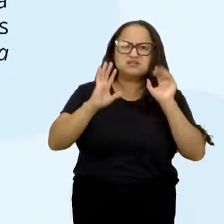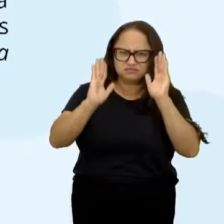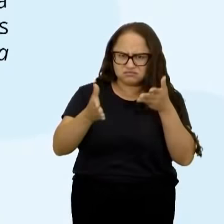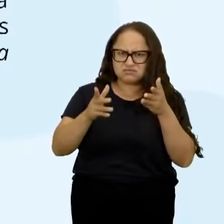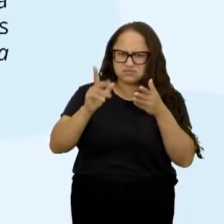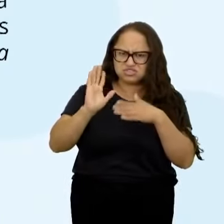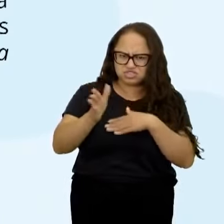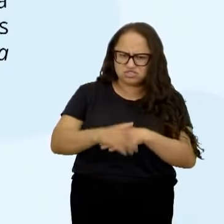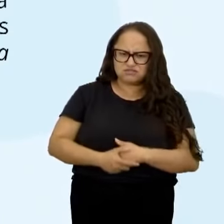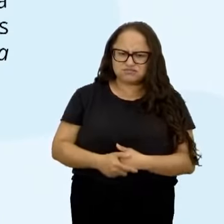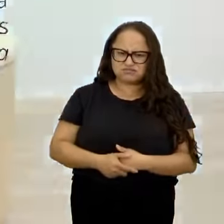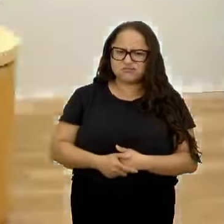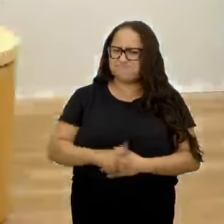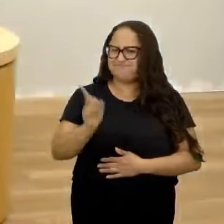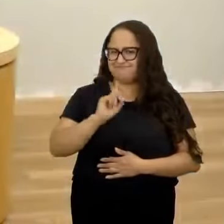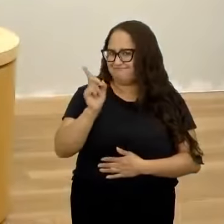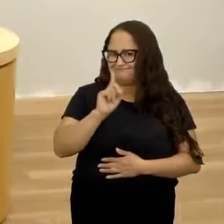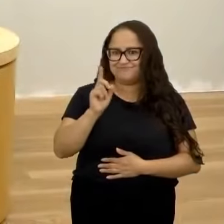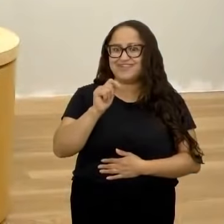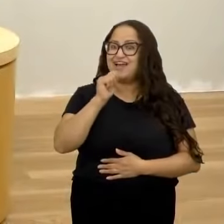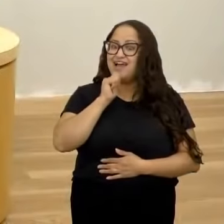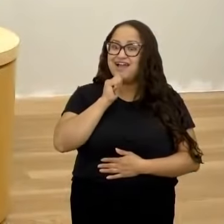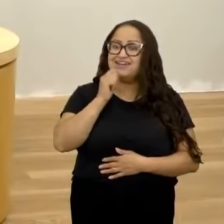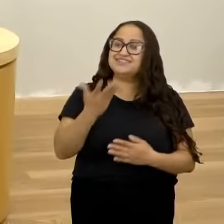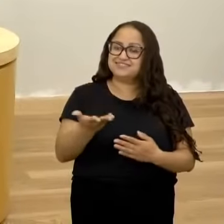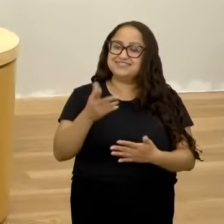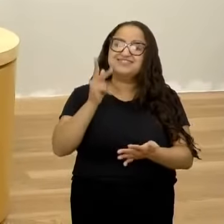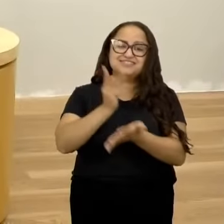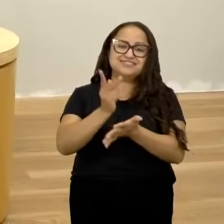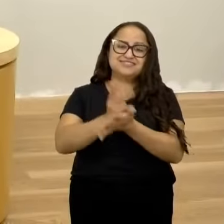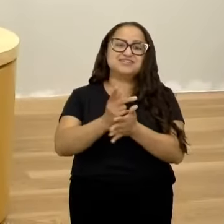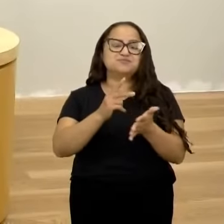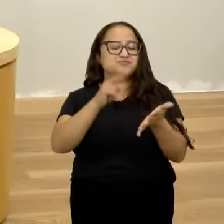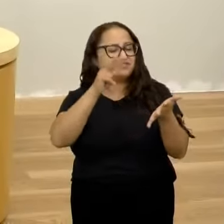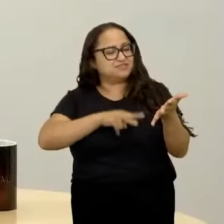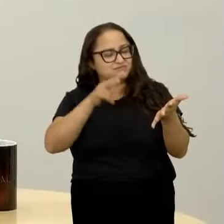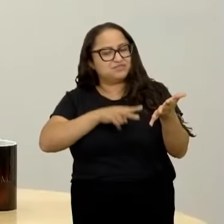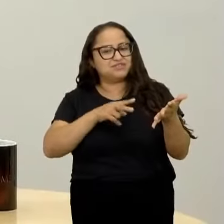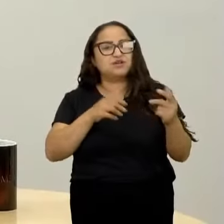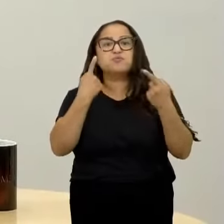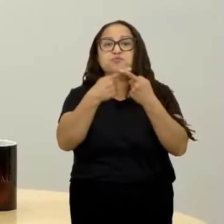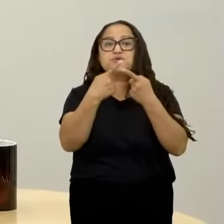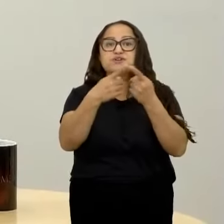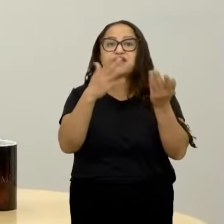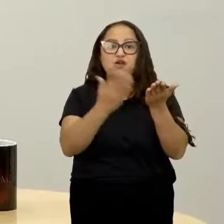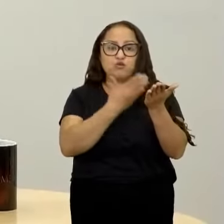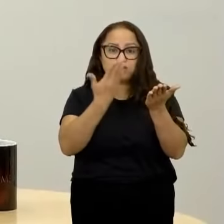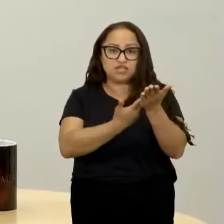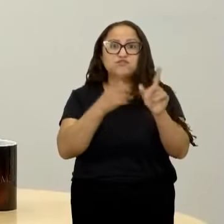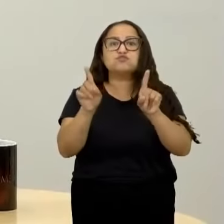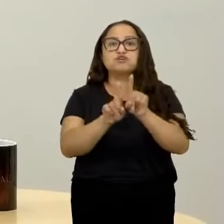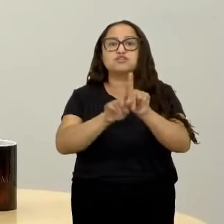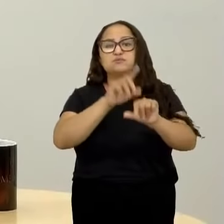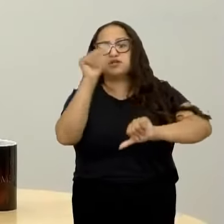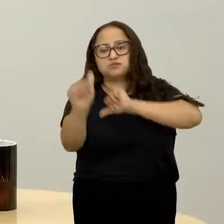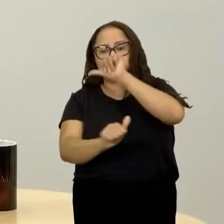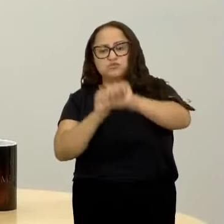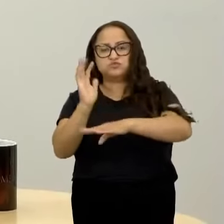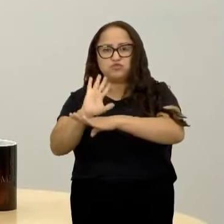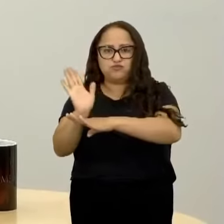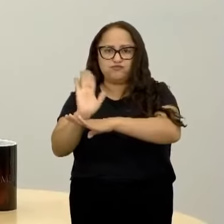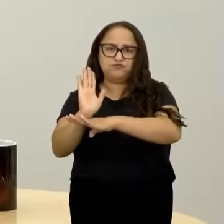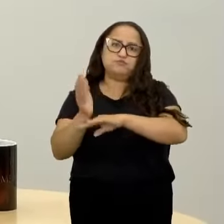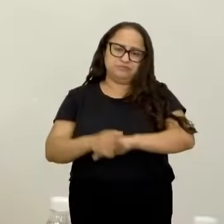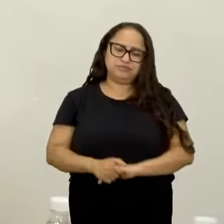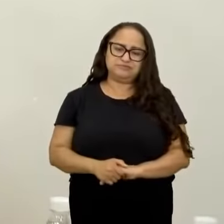citado O Menino do Pijama Listrado no final apareceu que Normalmente eles falam né mas gostam muito que é um livro também que virou a ser